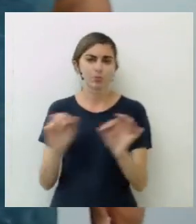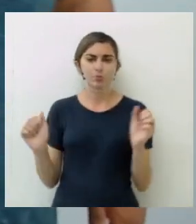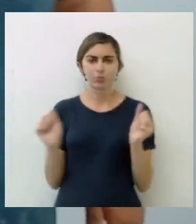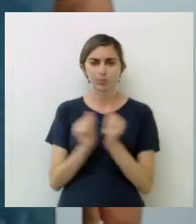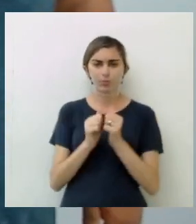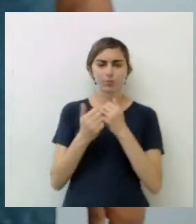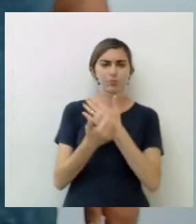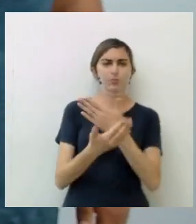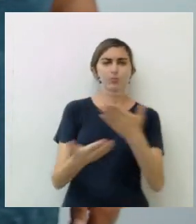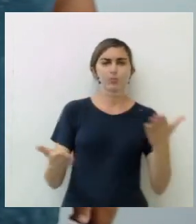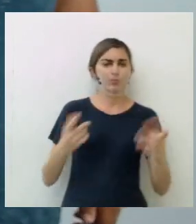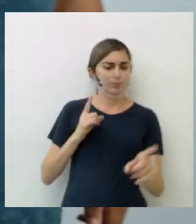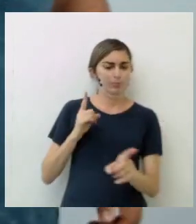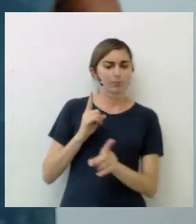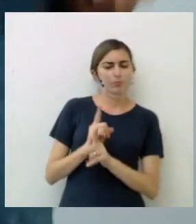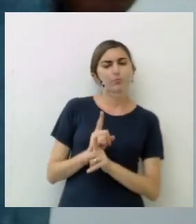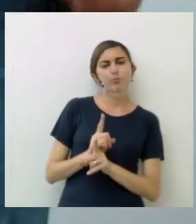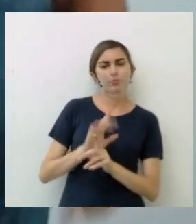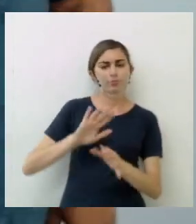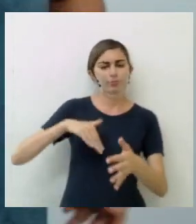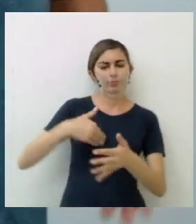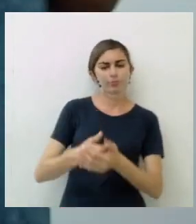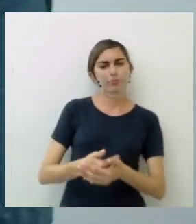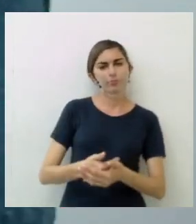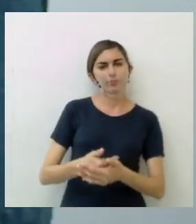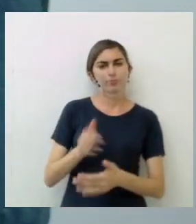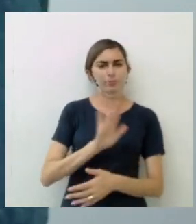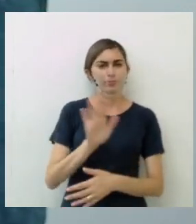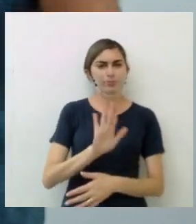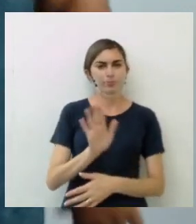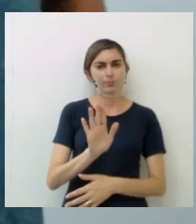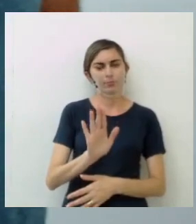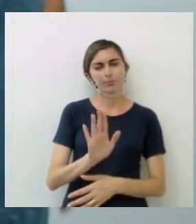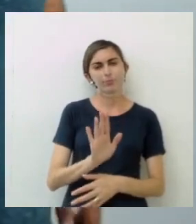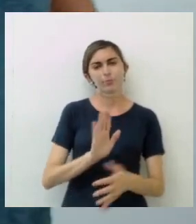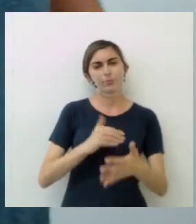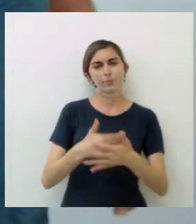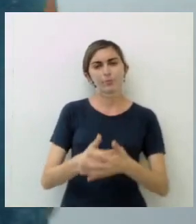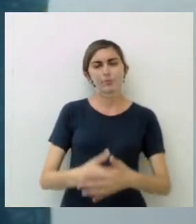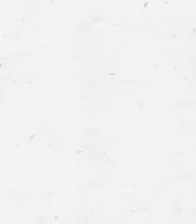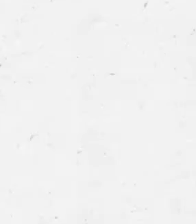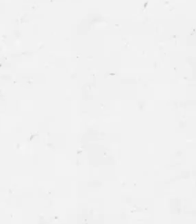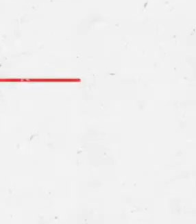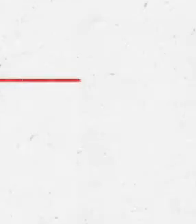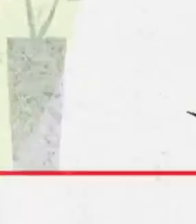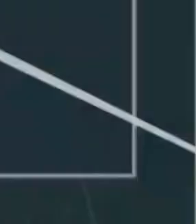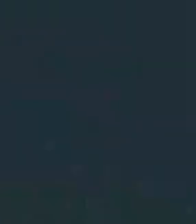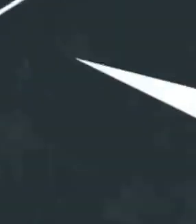vocês hoje e eu encontro vocês breve. Beijos, até a próxima.